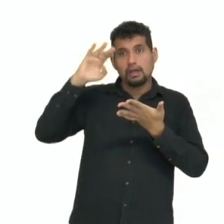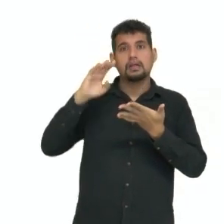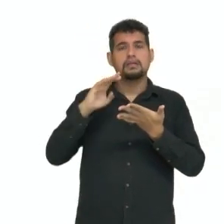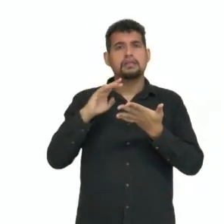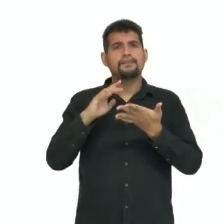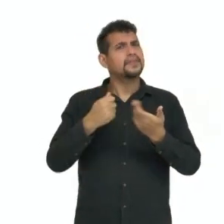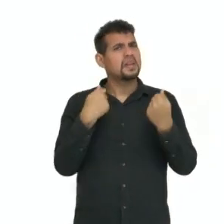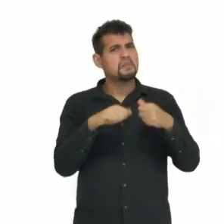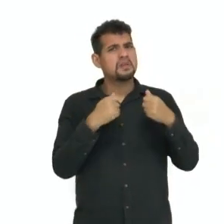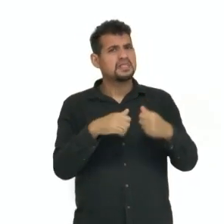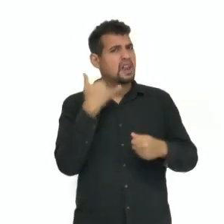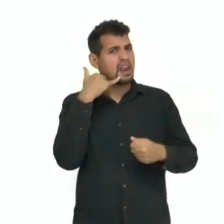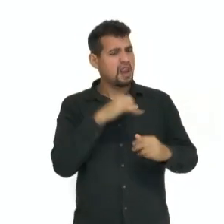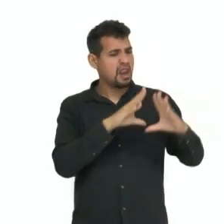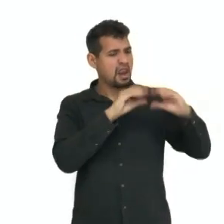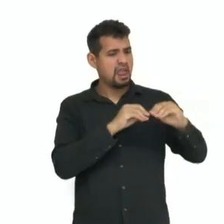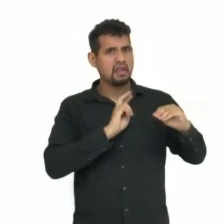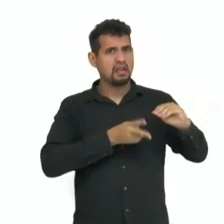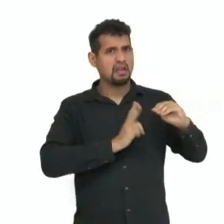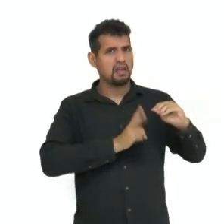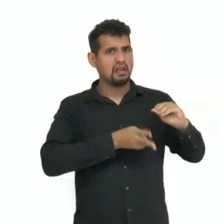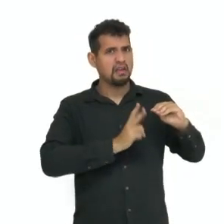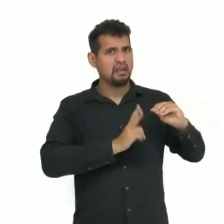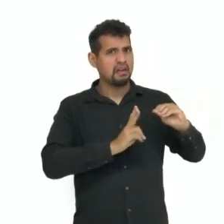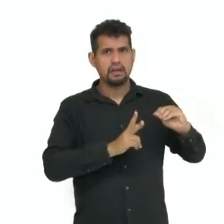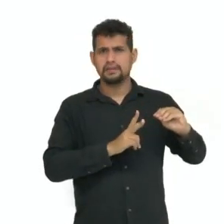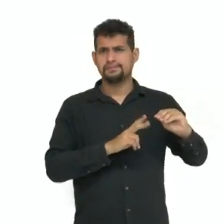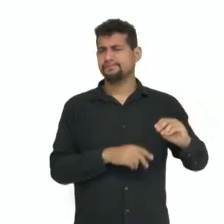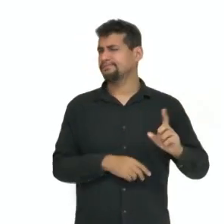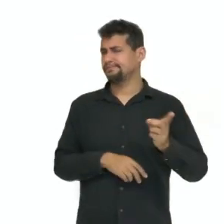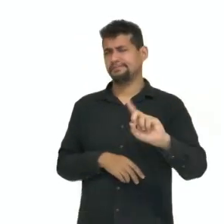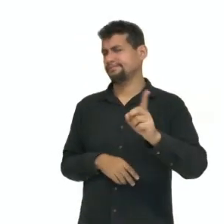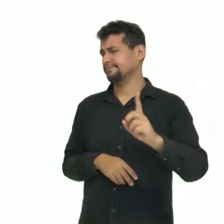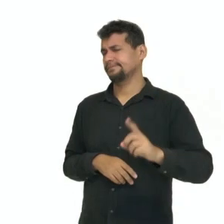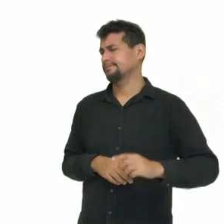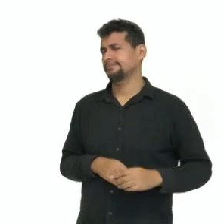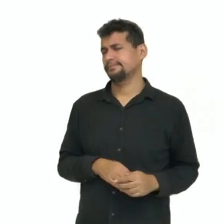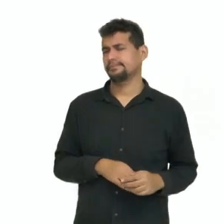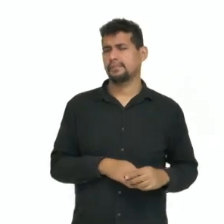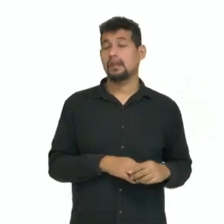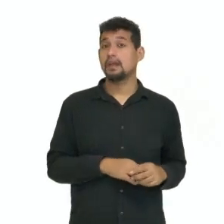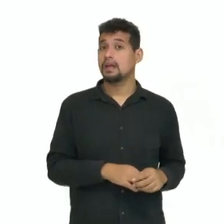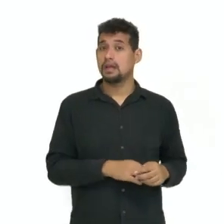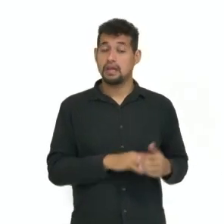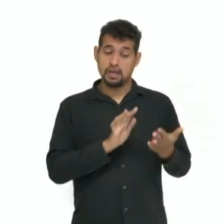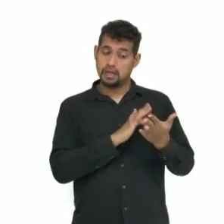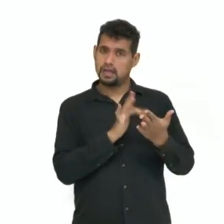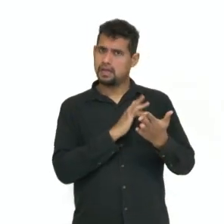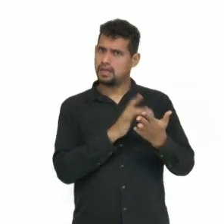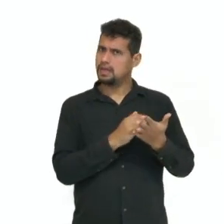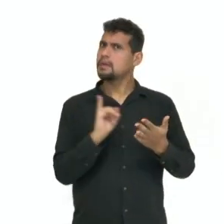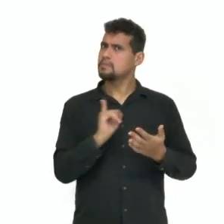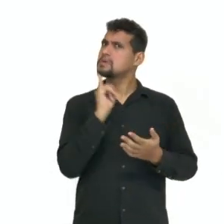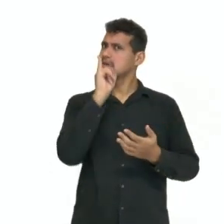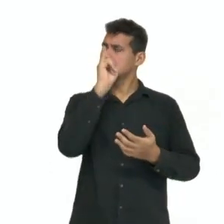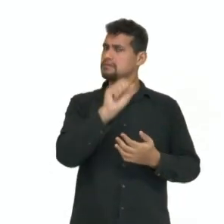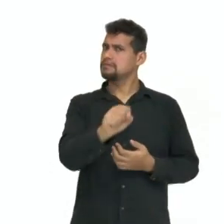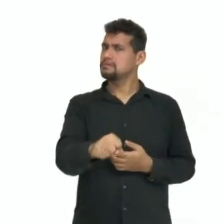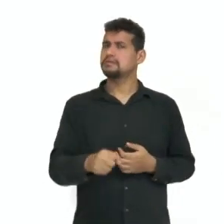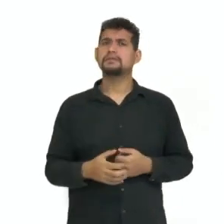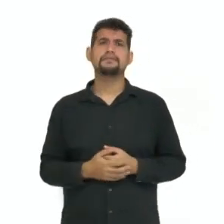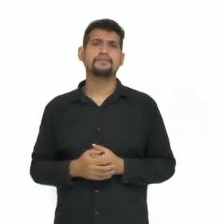dispositivos eletrônicos e viver sem internet? Claro que não! Ela é um meio de comunicação de grande